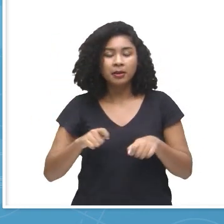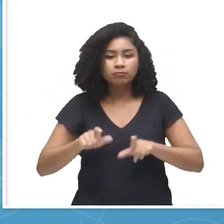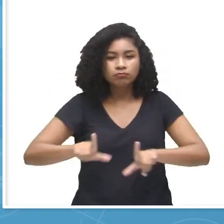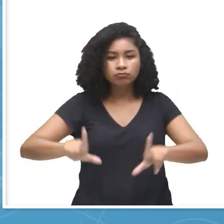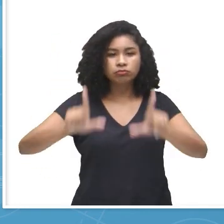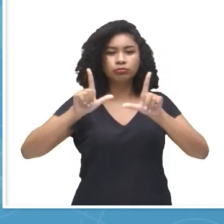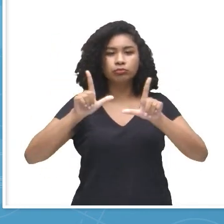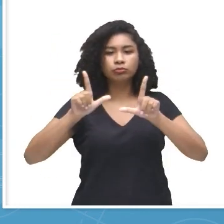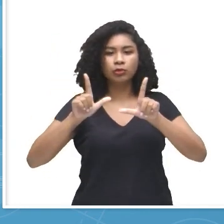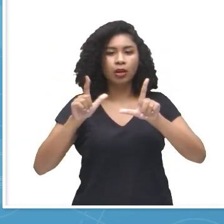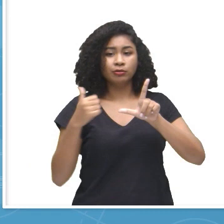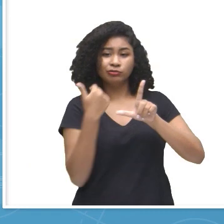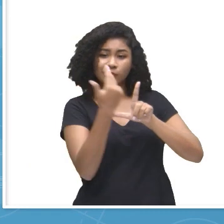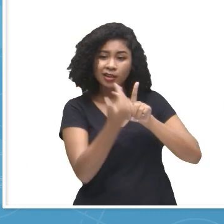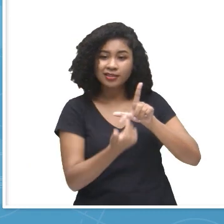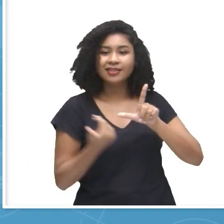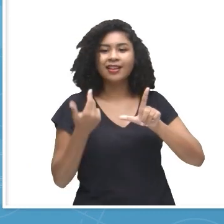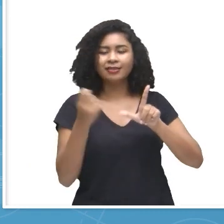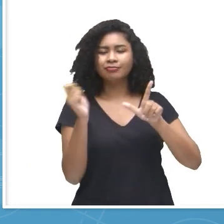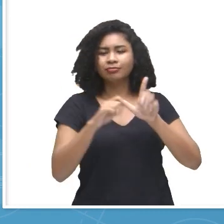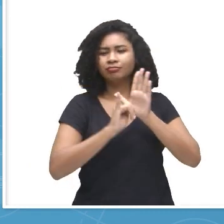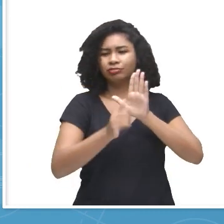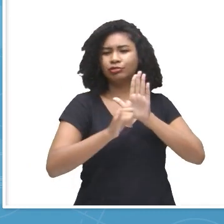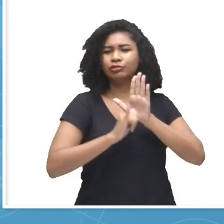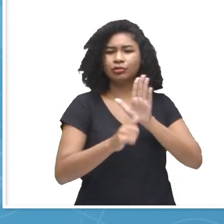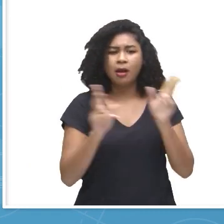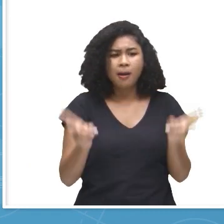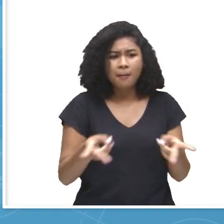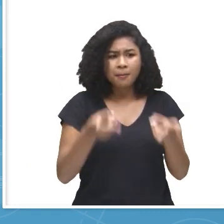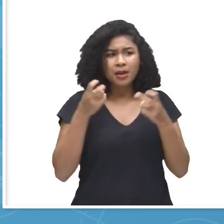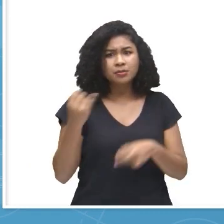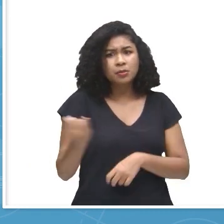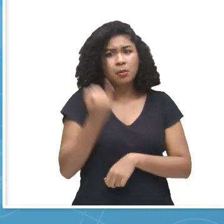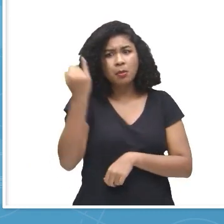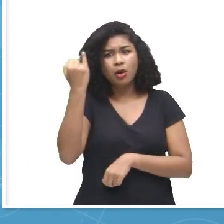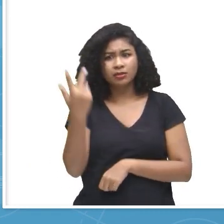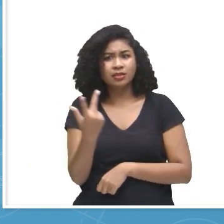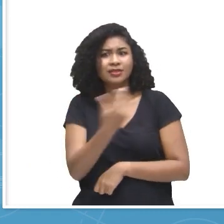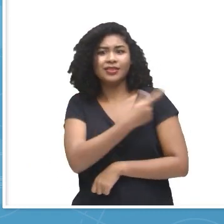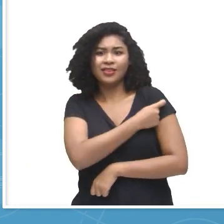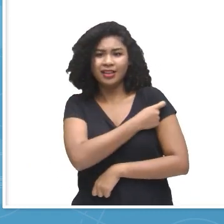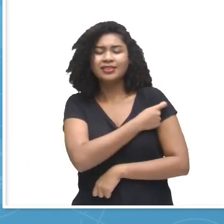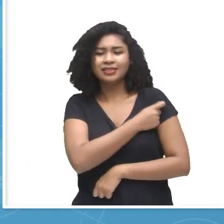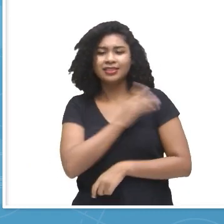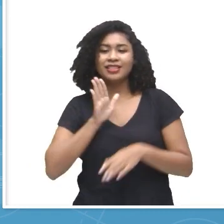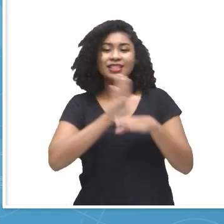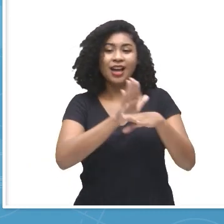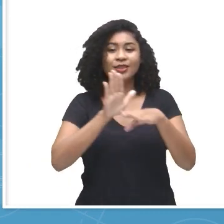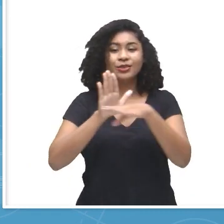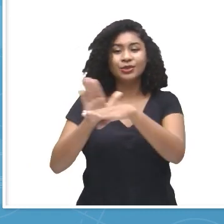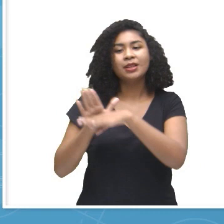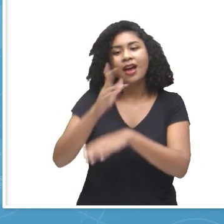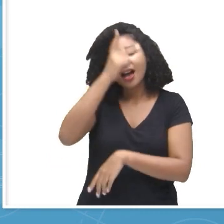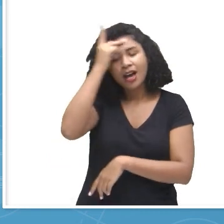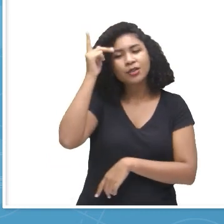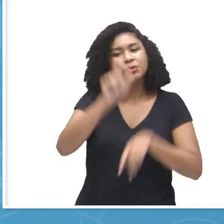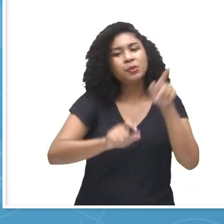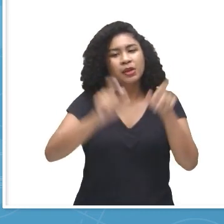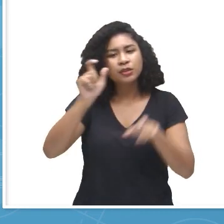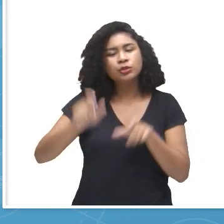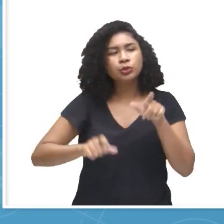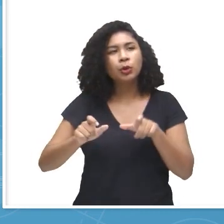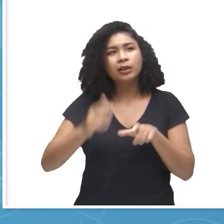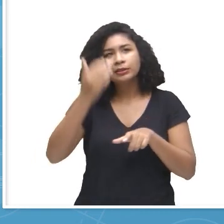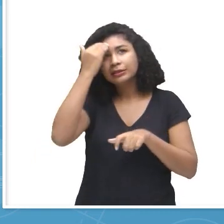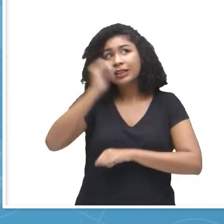elementos escritos e desenhos, percebendo a importância da vacinação e ajudando outras pessoas a entenderem a necessidade